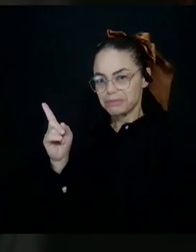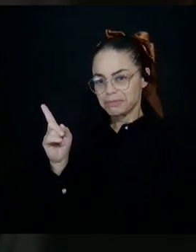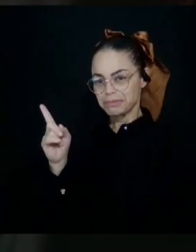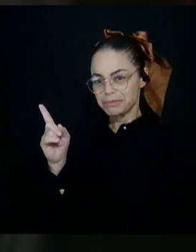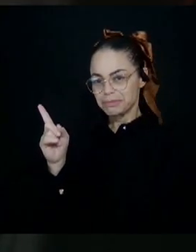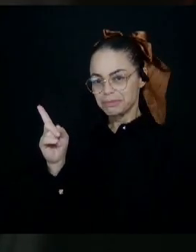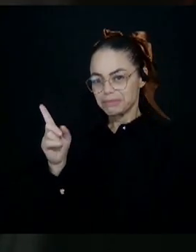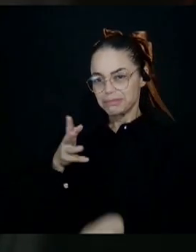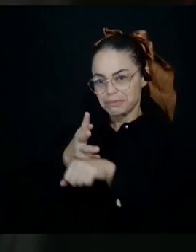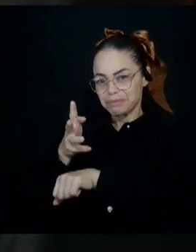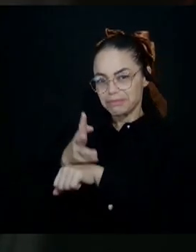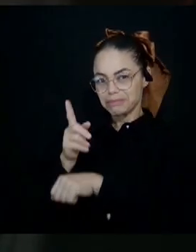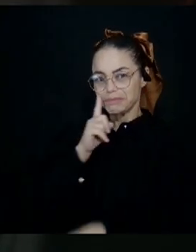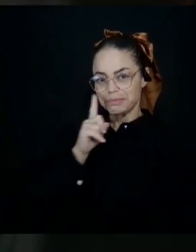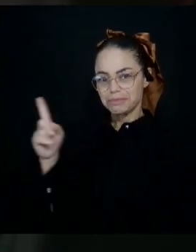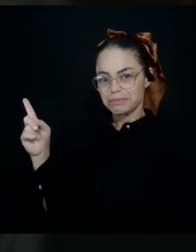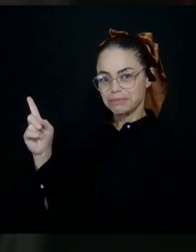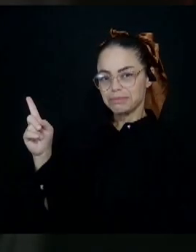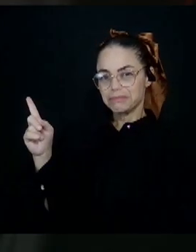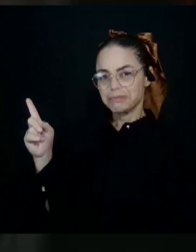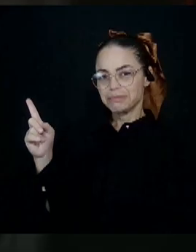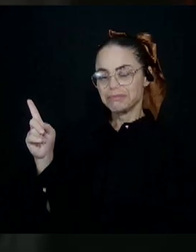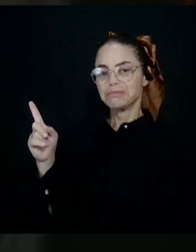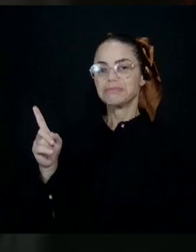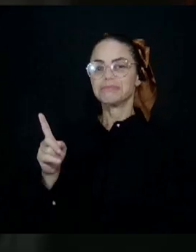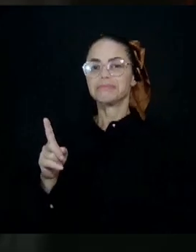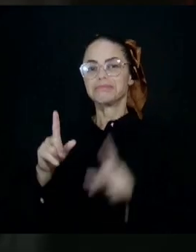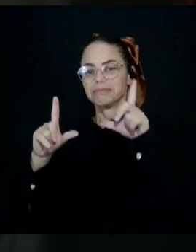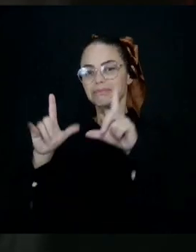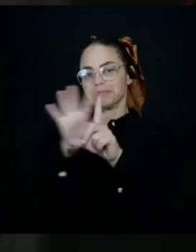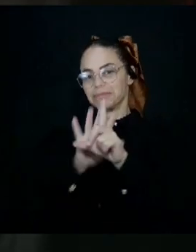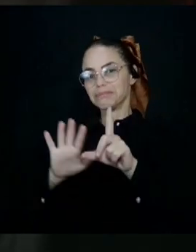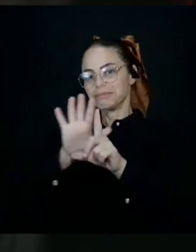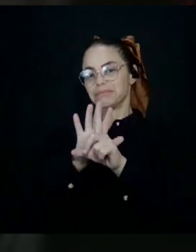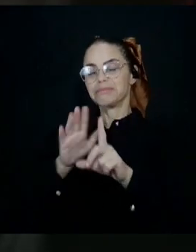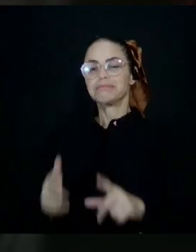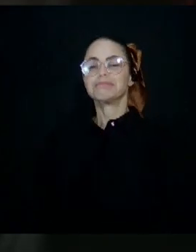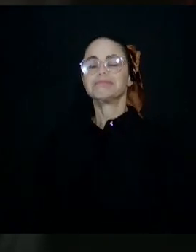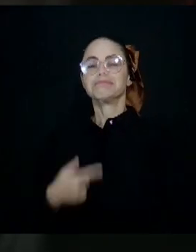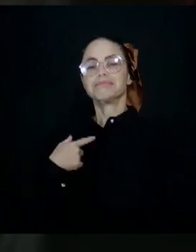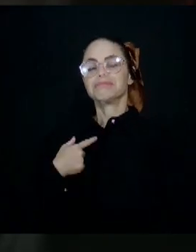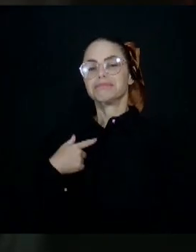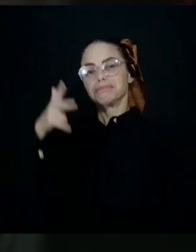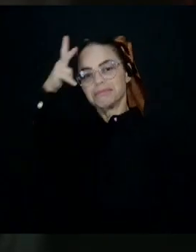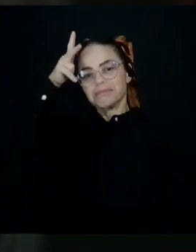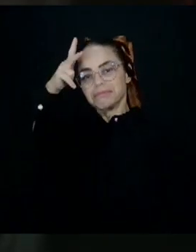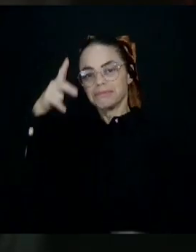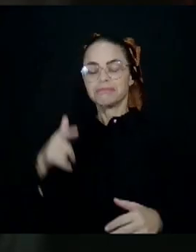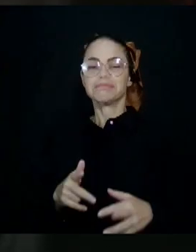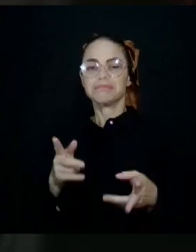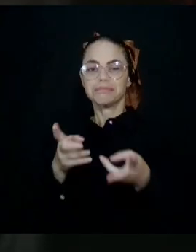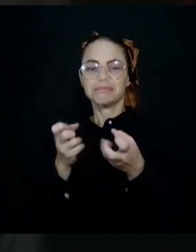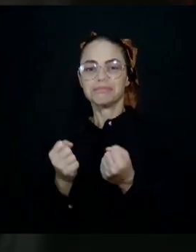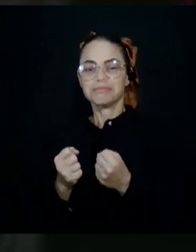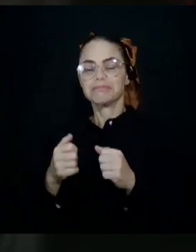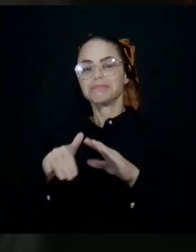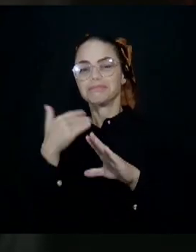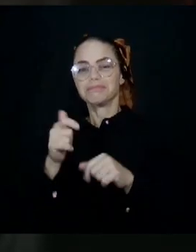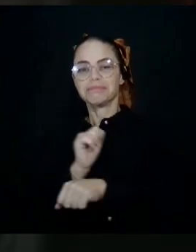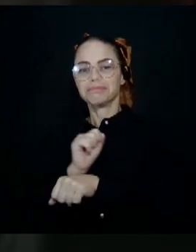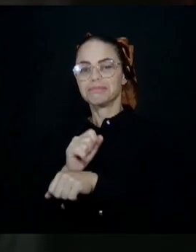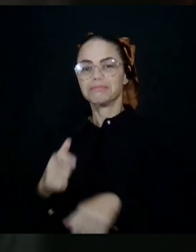19978293776, tá? QR Code também tá na tela. Fala com a gente, nossa produção já tá a postos, nossa direção também. Vamos conversar porque nós estamos